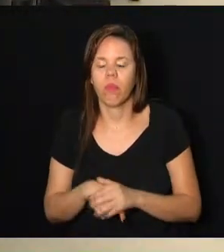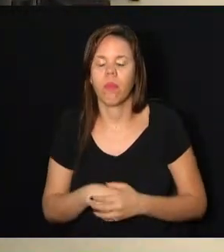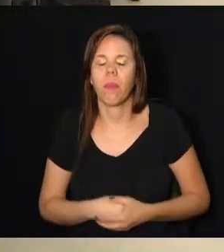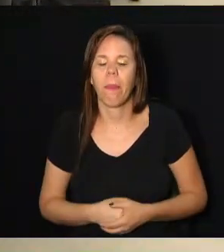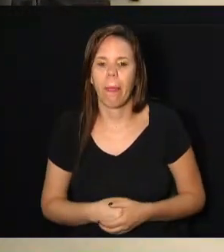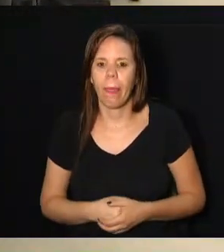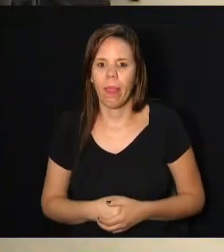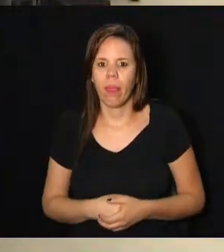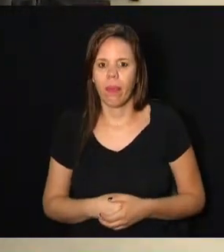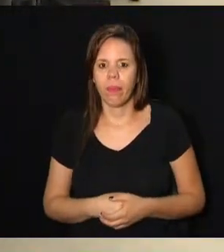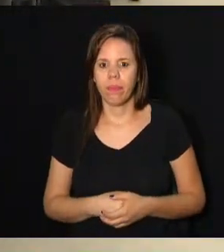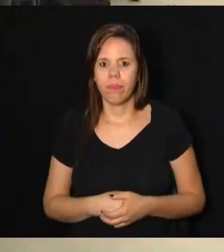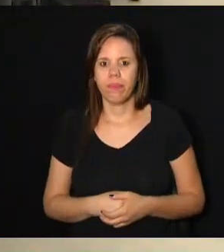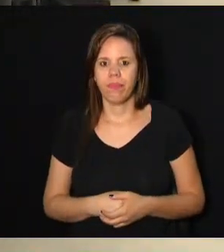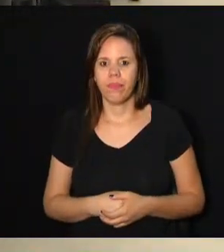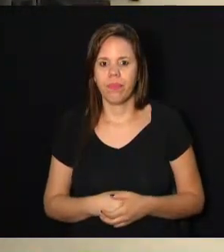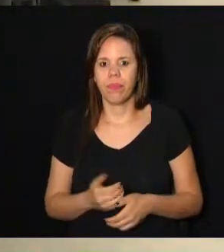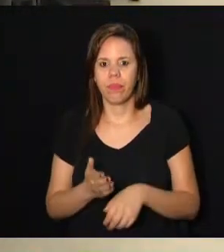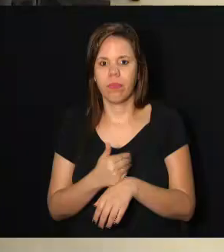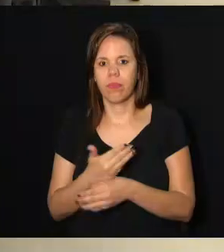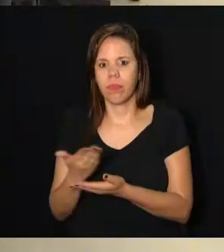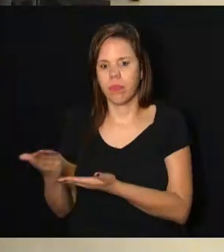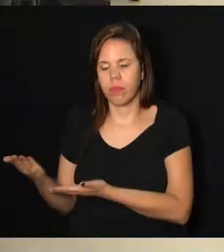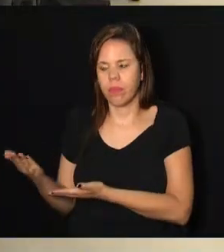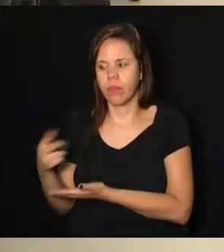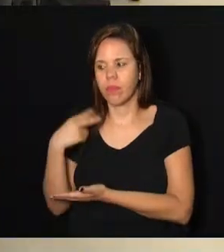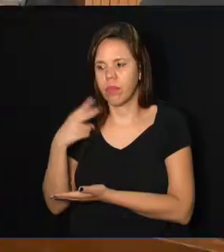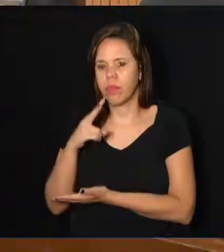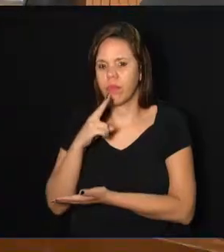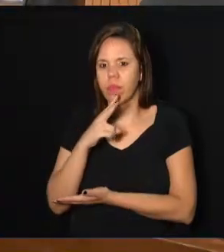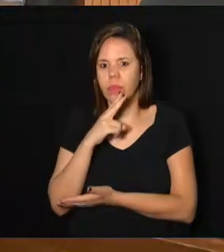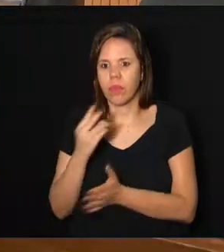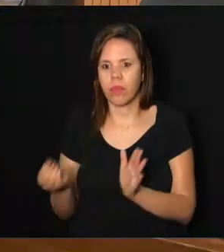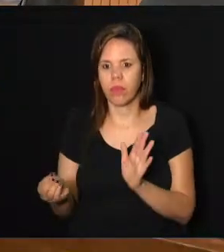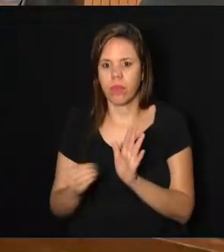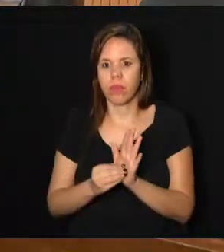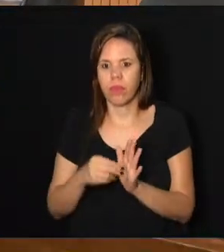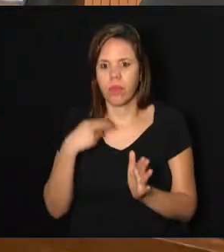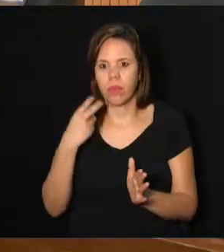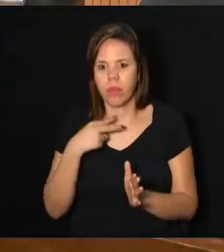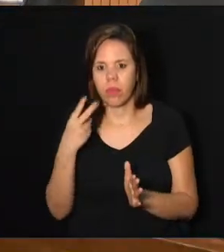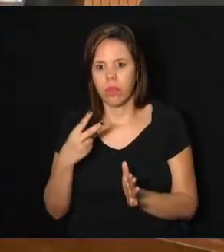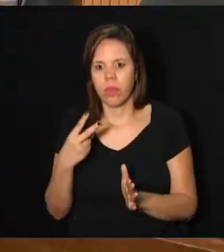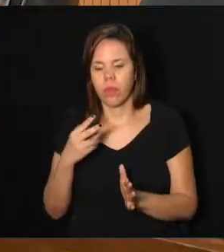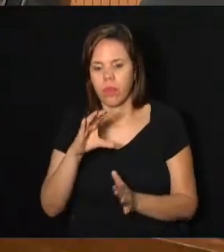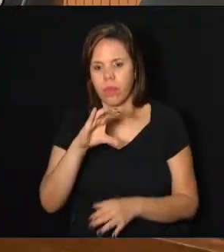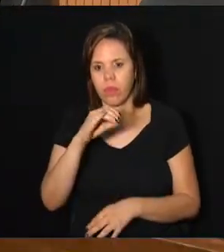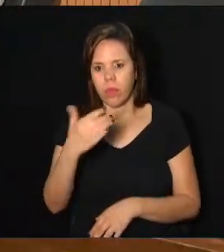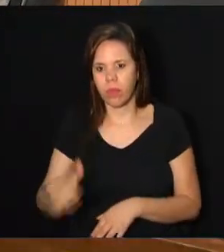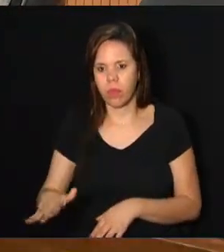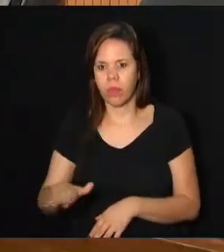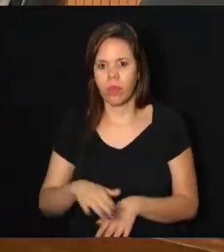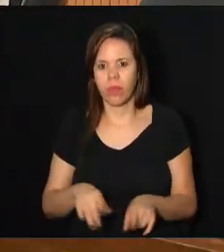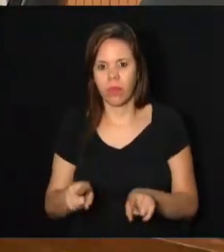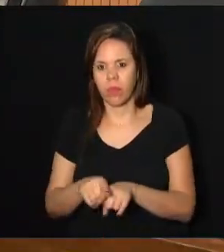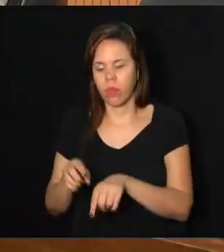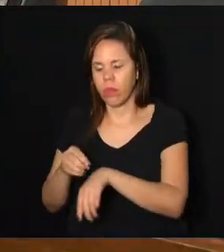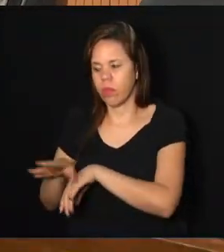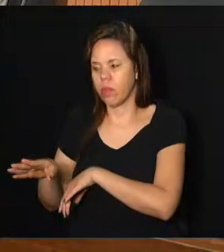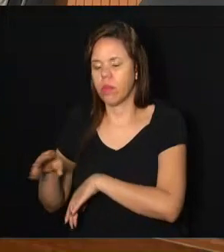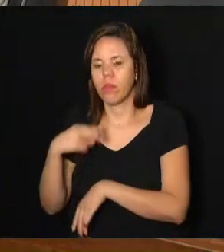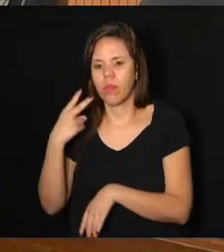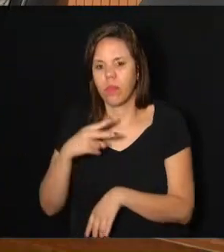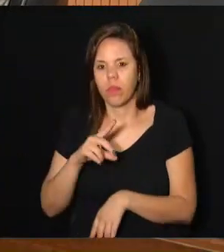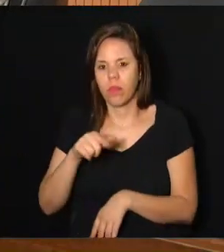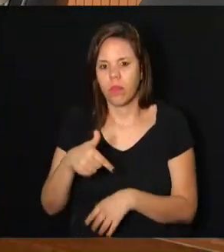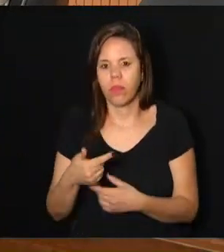projeto. Antes de passar a palavra ao vereador Vinícius Gratti, eu quero registrar a presença aqui do vereador Sidão Santos e passando a palavra ao vereador Vinícius